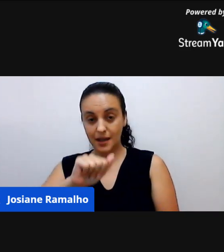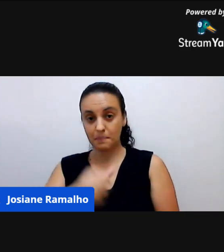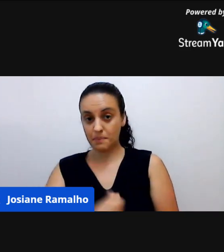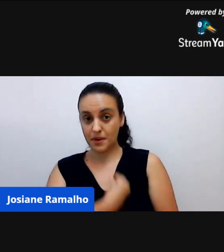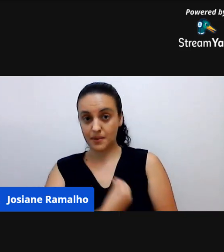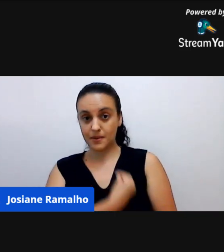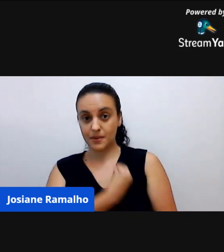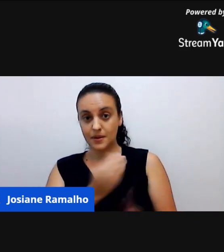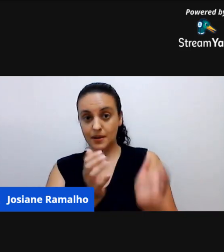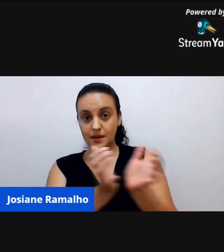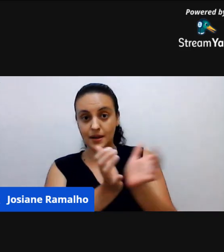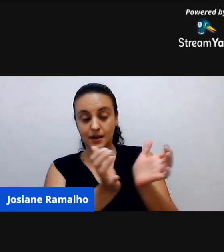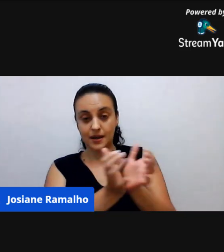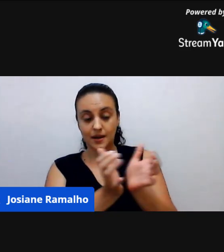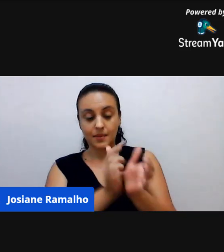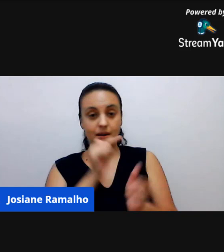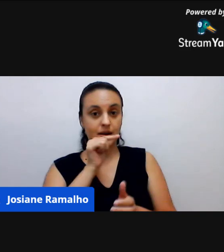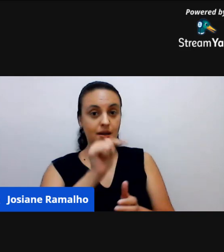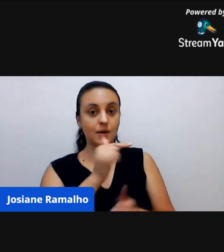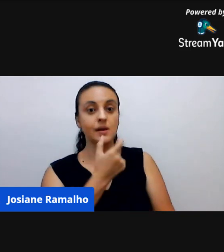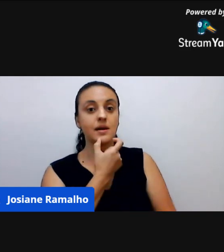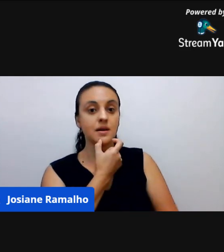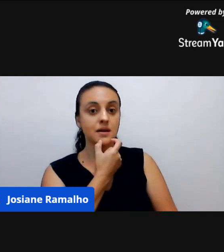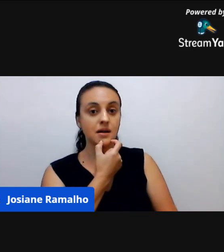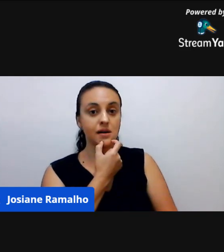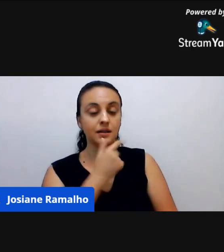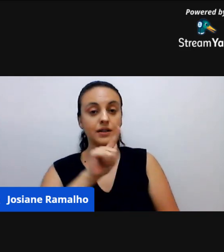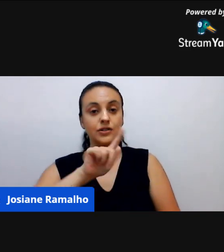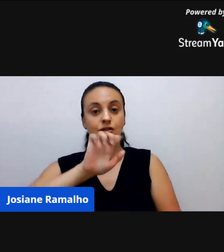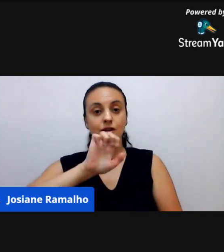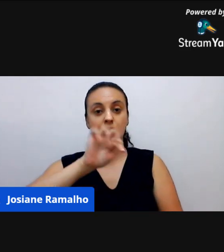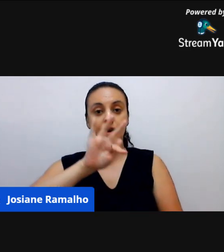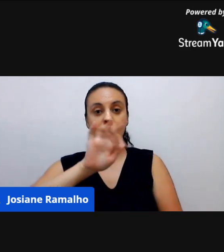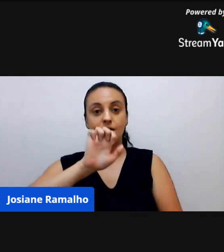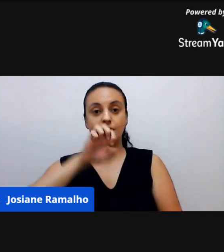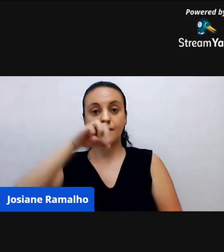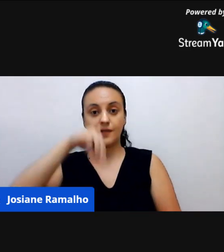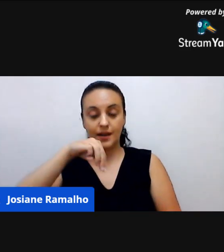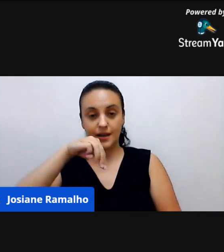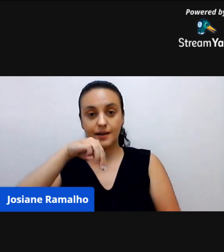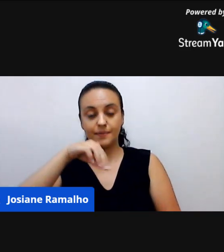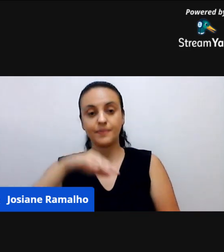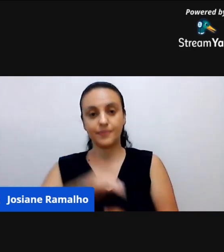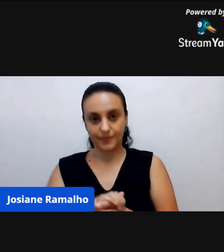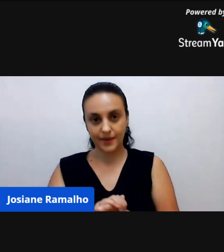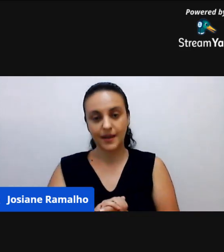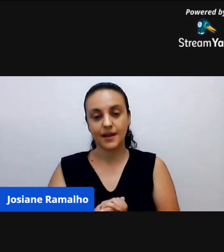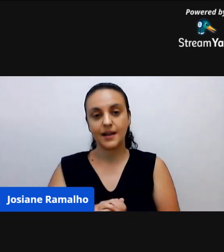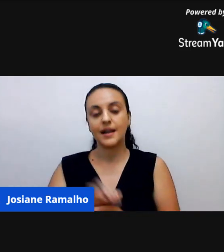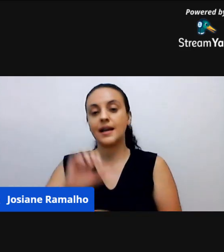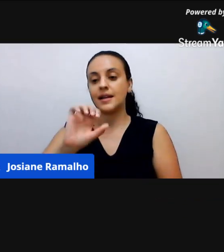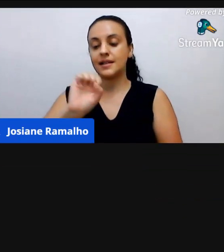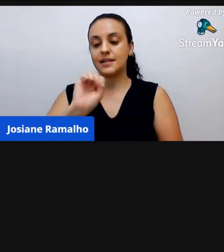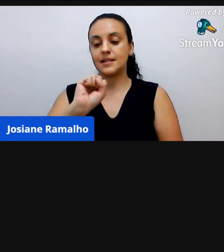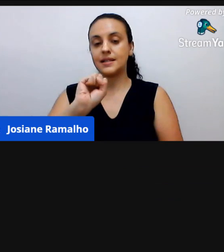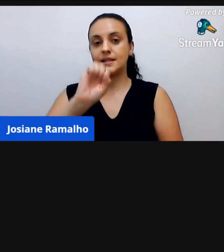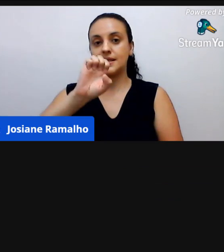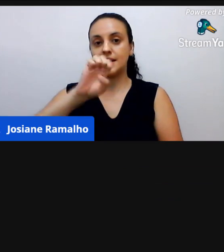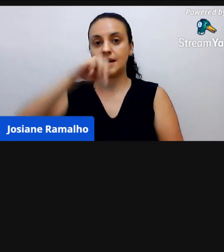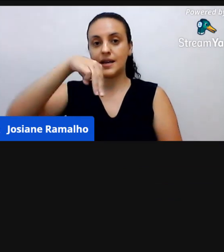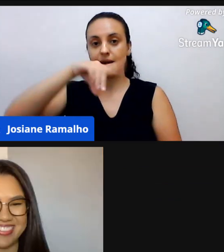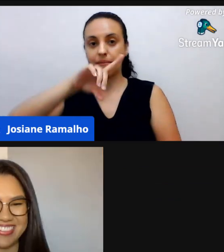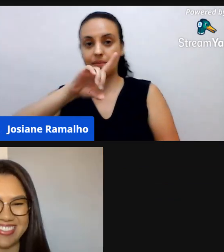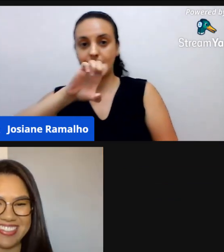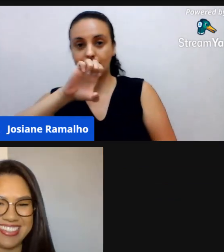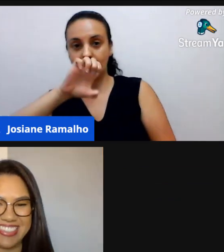de língua inglesa da GFEM-CEMED, junto com a professora Thaisa